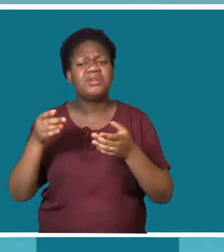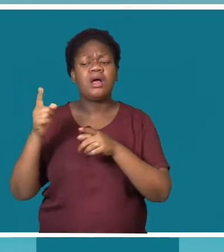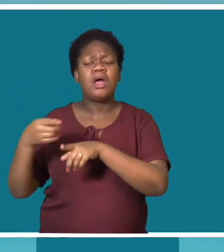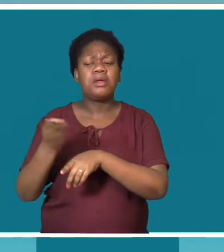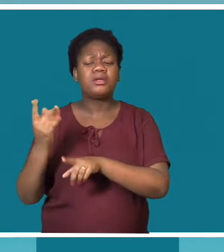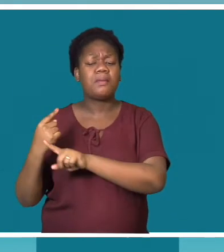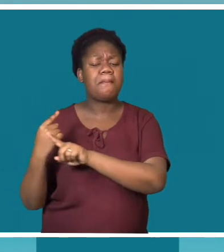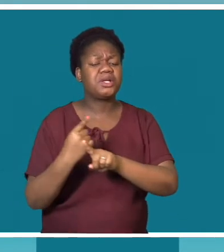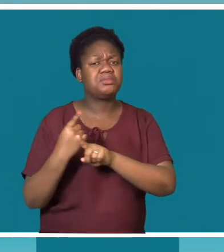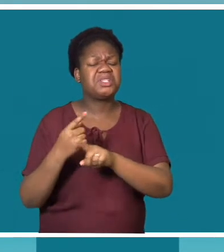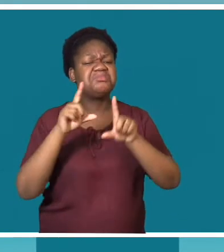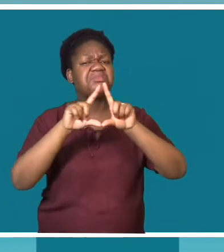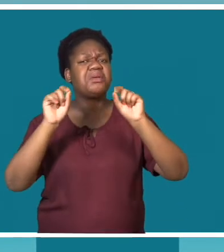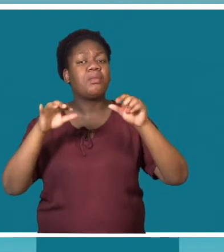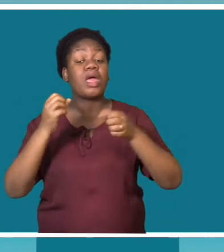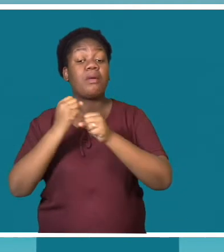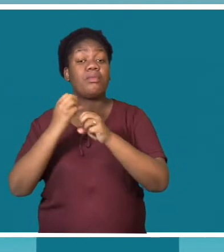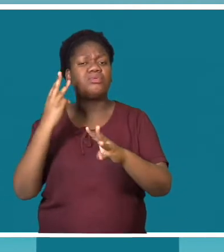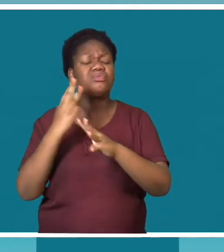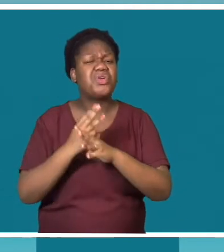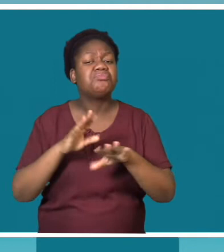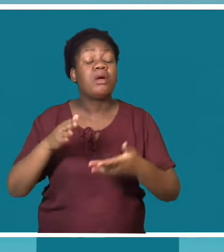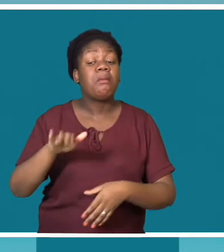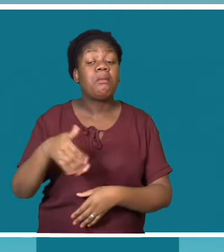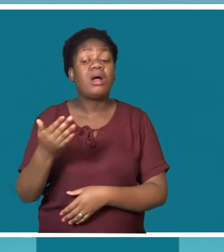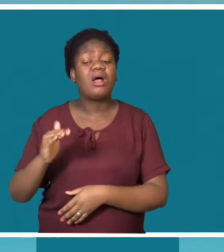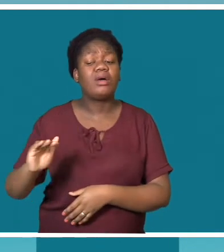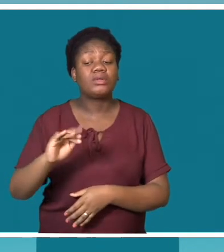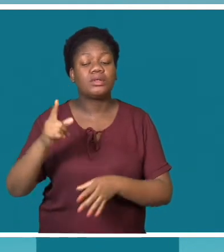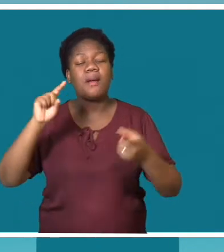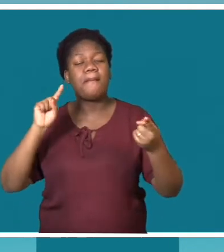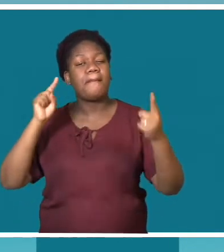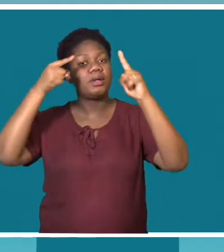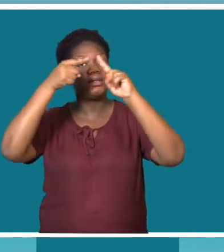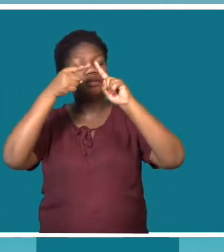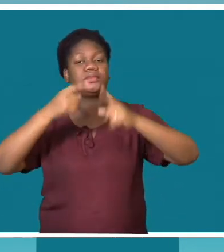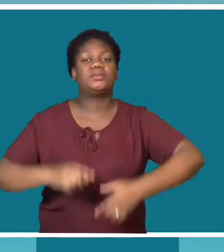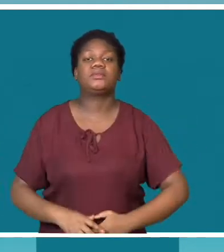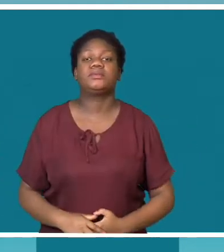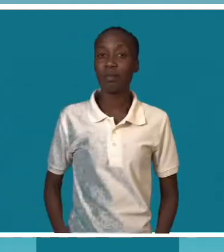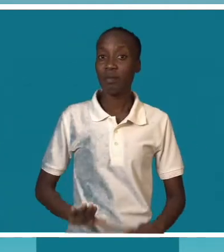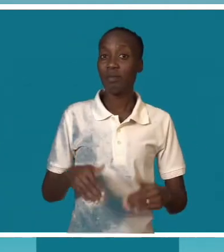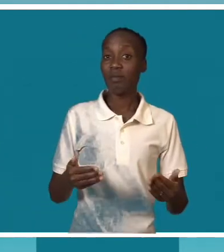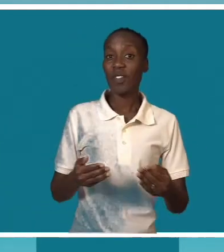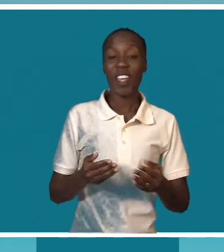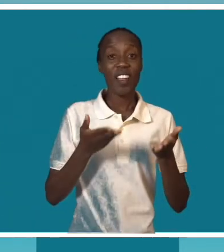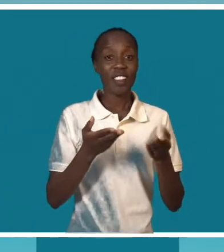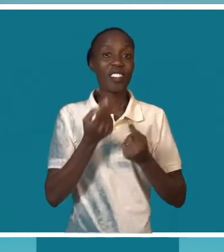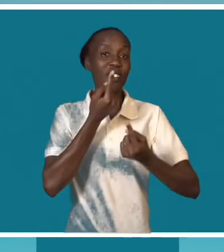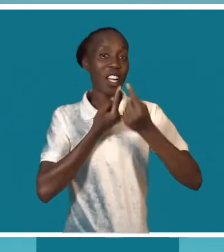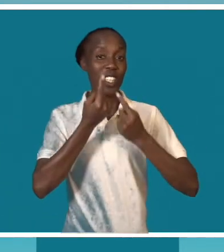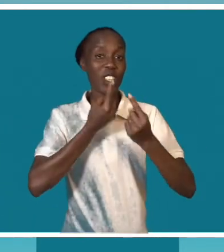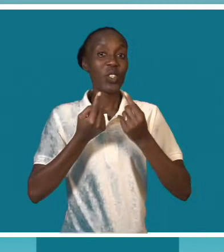participaram num workshop que visa encontrar soluções tecnológicas para as necessidades básicas desta camada social. Como é que a